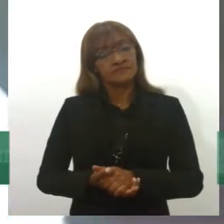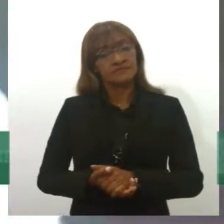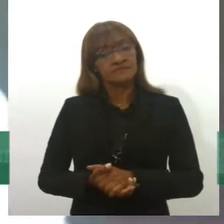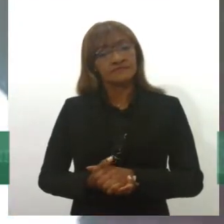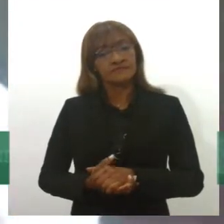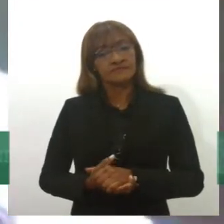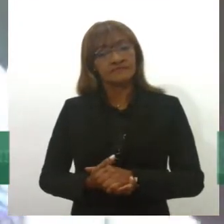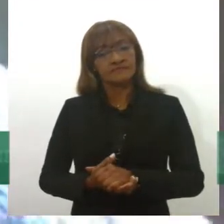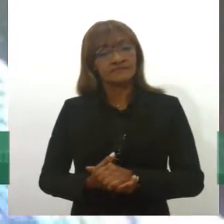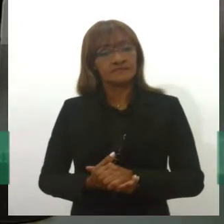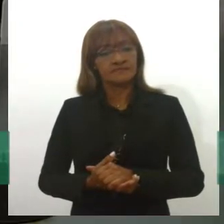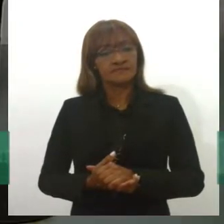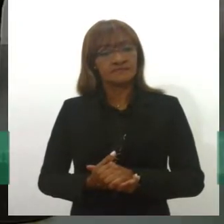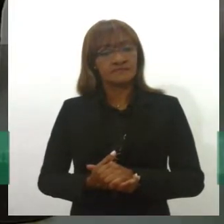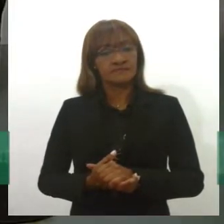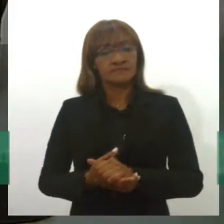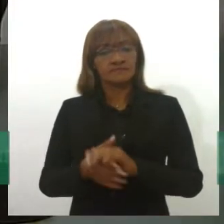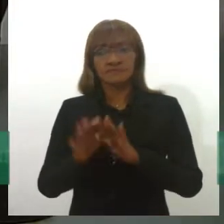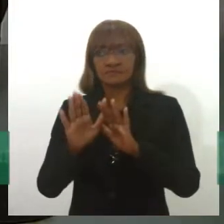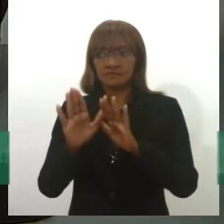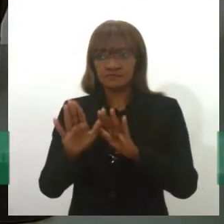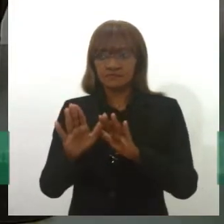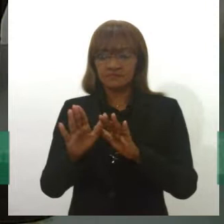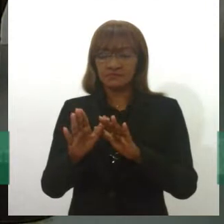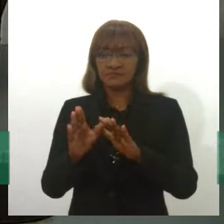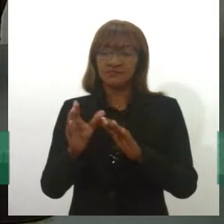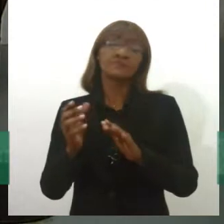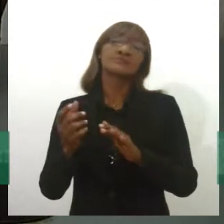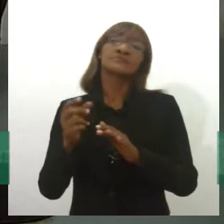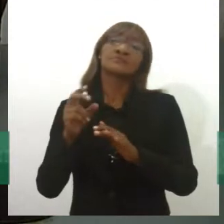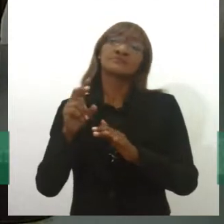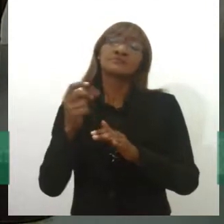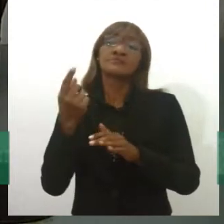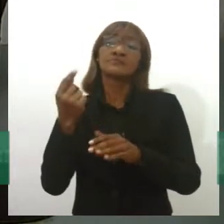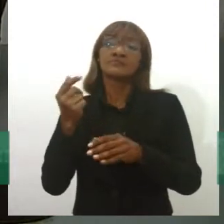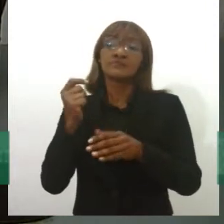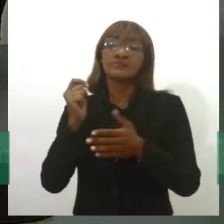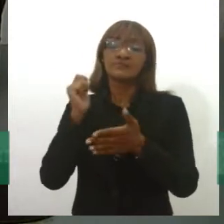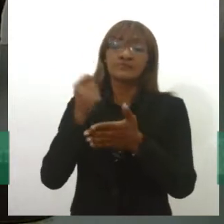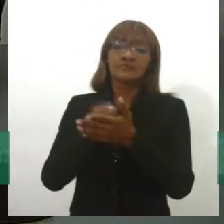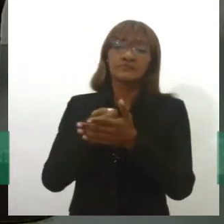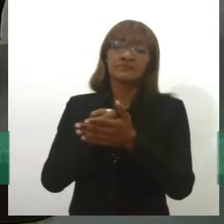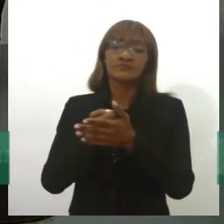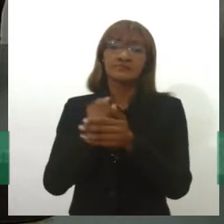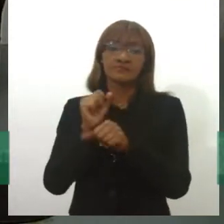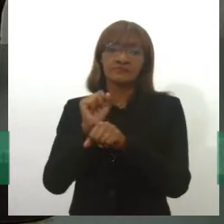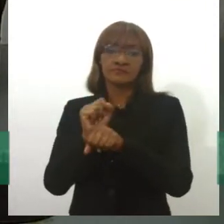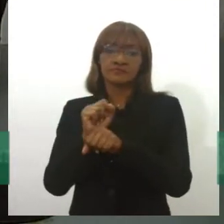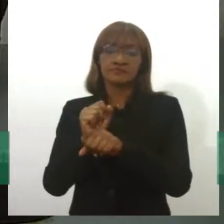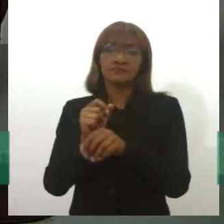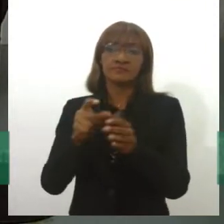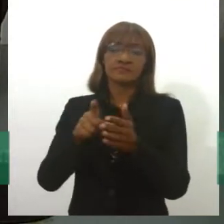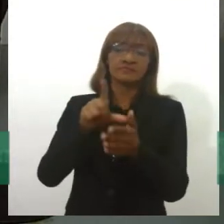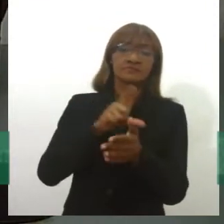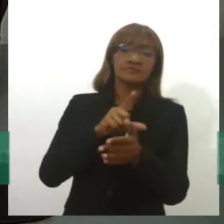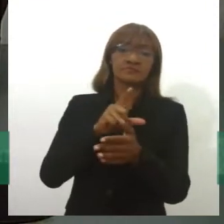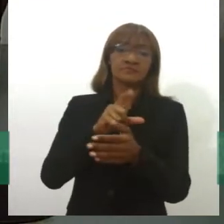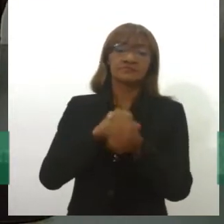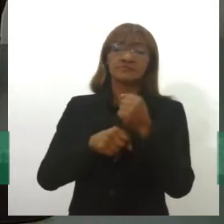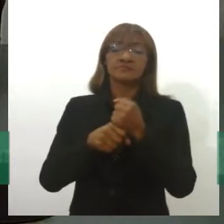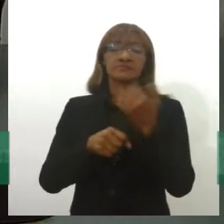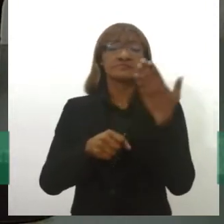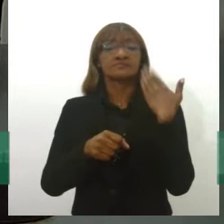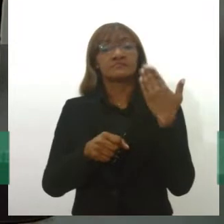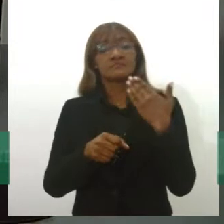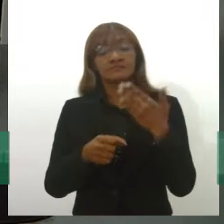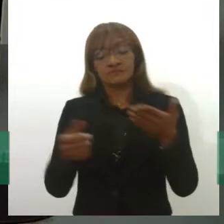Carolina, o preço está congelado, né, nessa questão que você falou, desde o final do ano passado, né? E